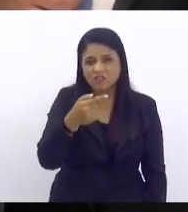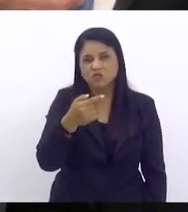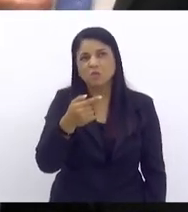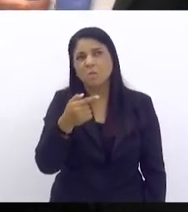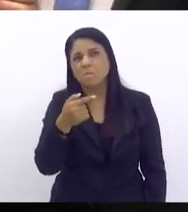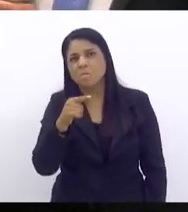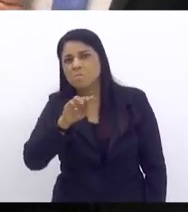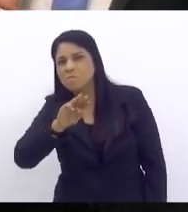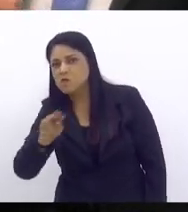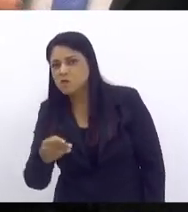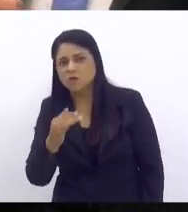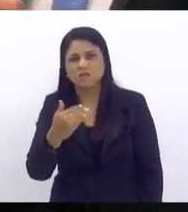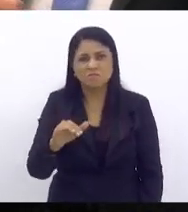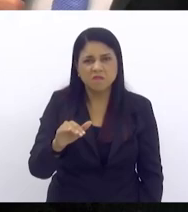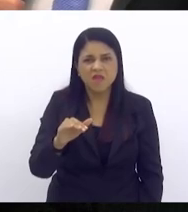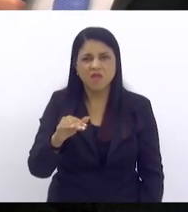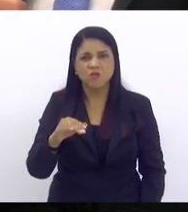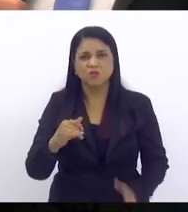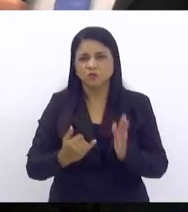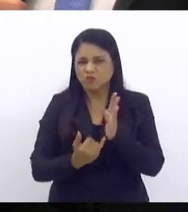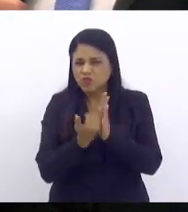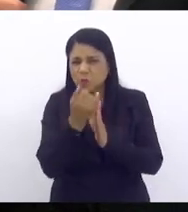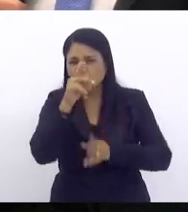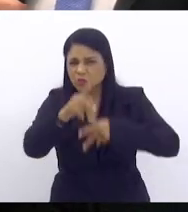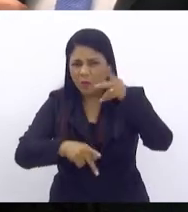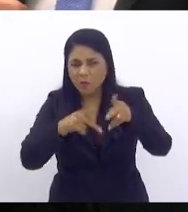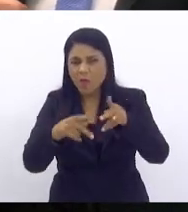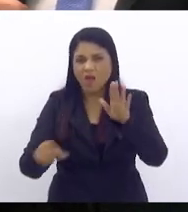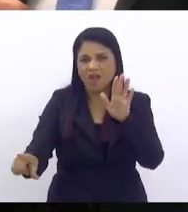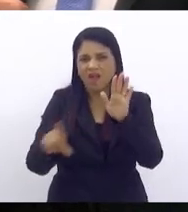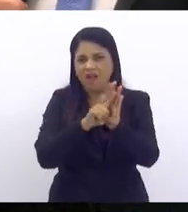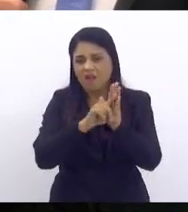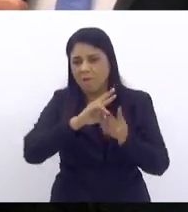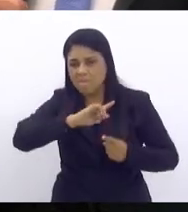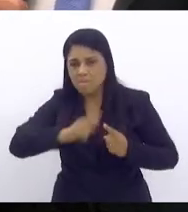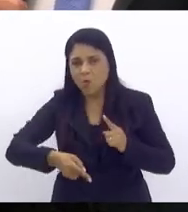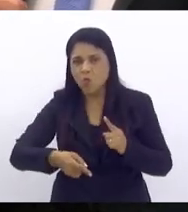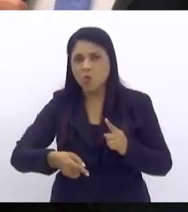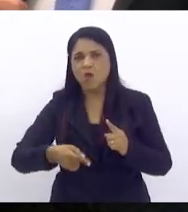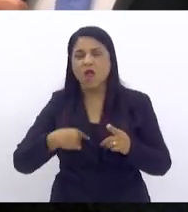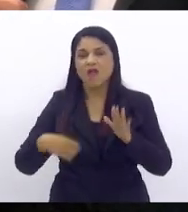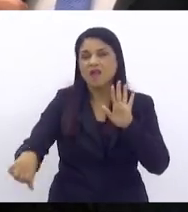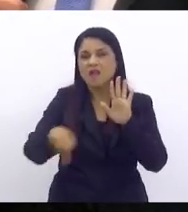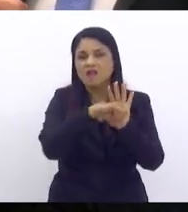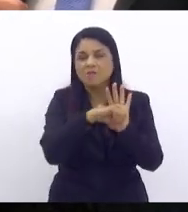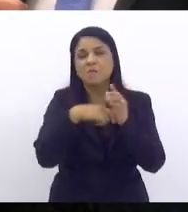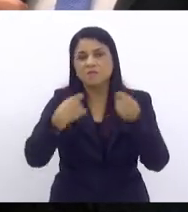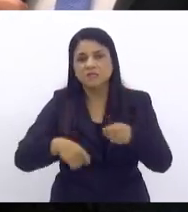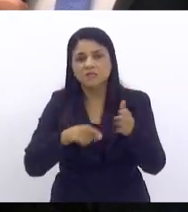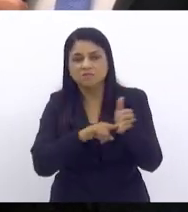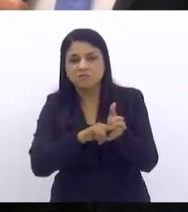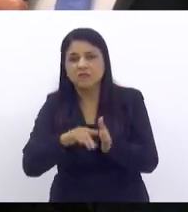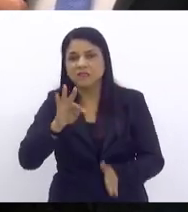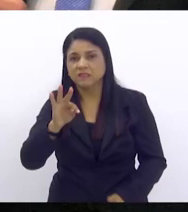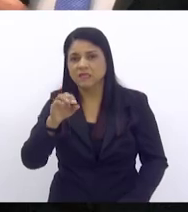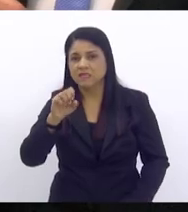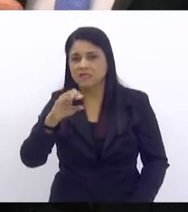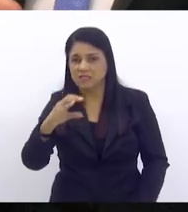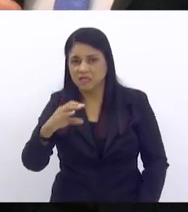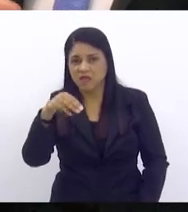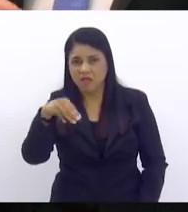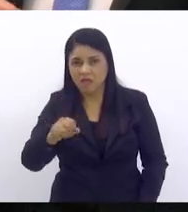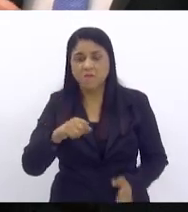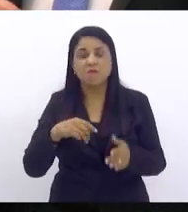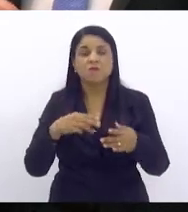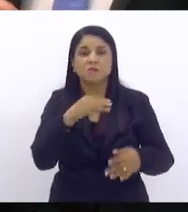uma imoralidade, é uma ilegalidade e é crime que precisa ser apurado pelo TCM, precisa ser apurado pelo